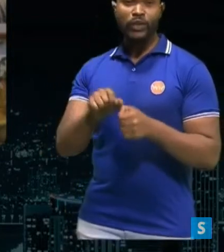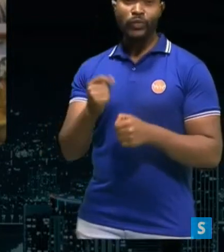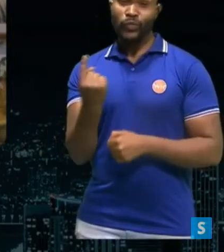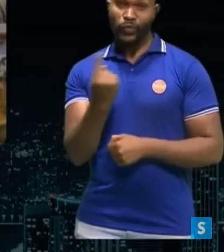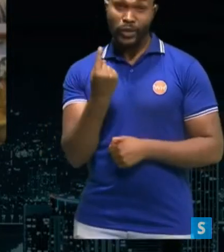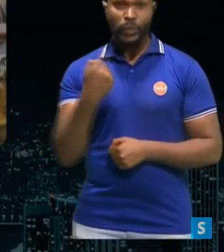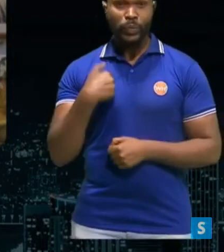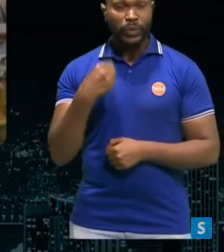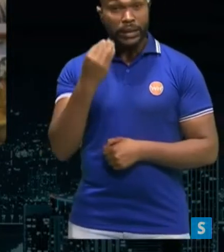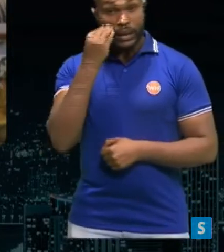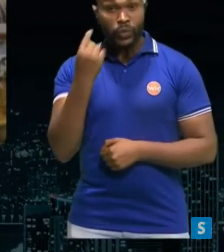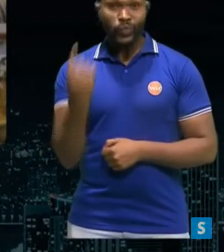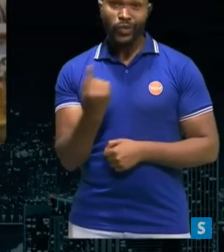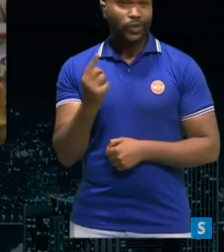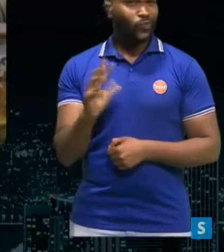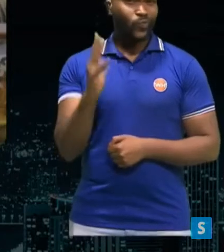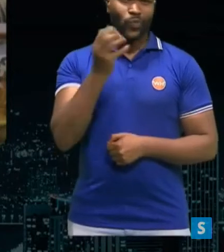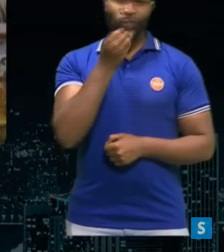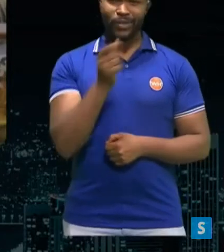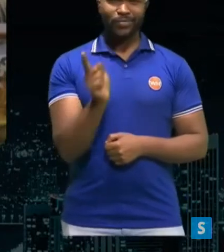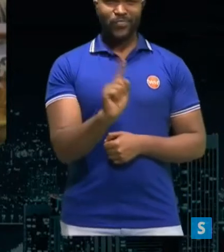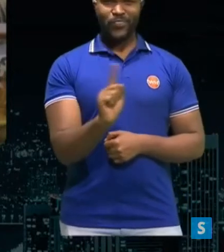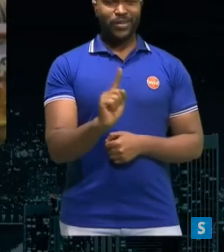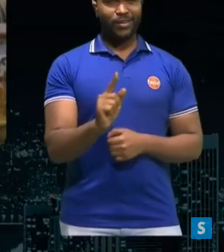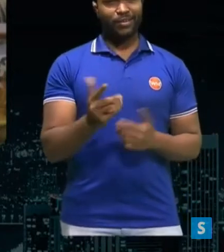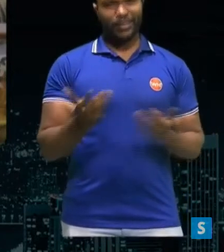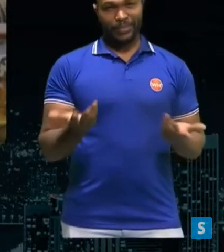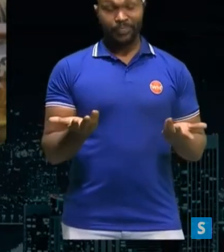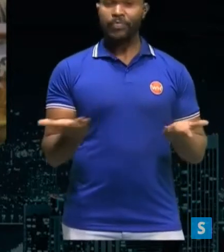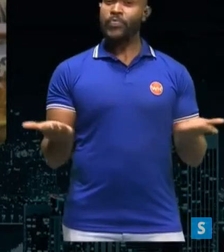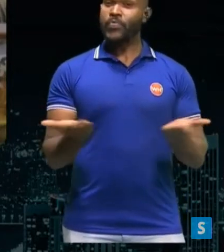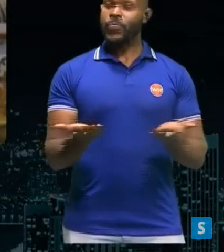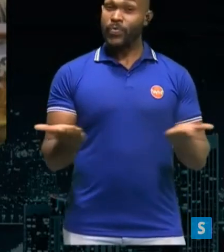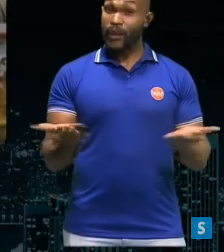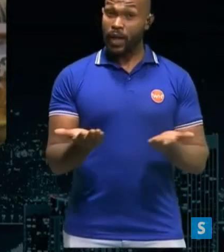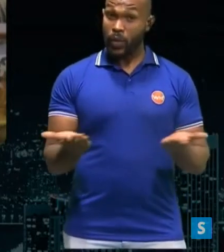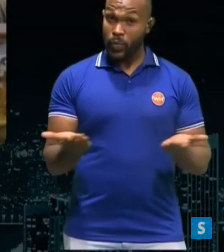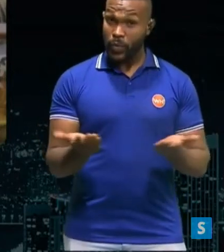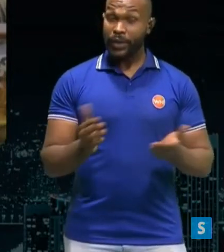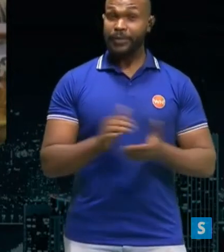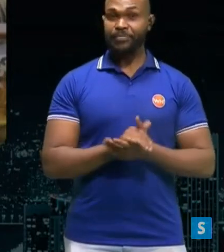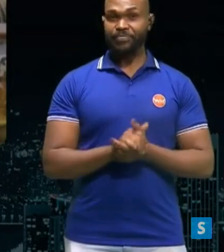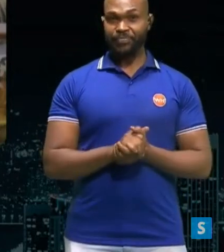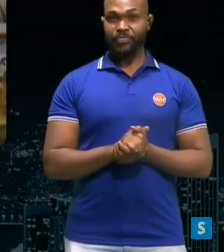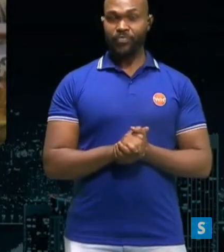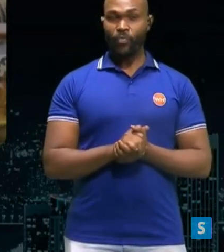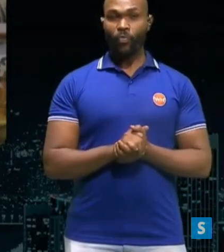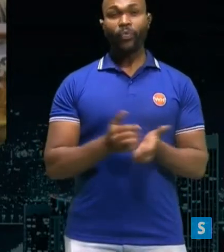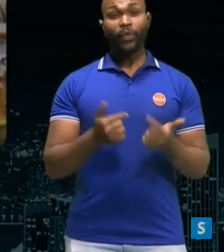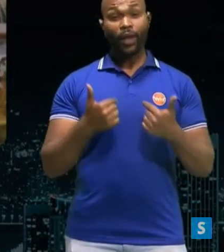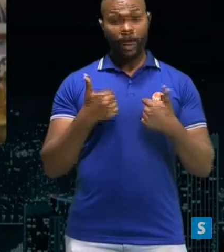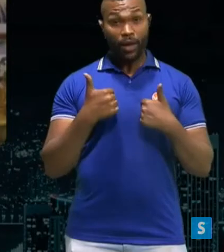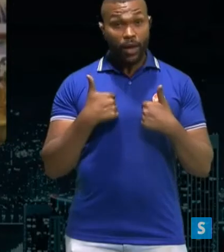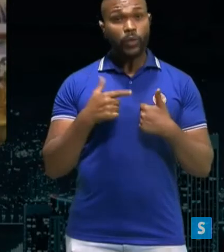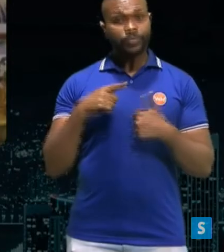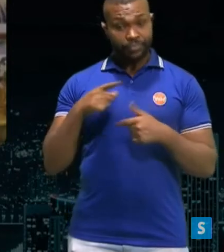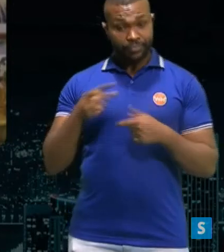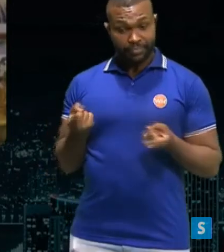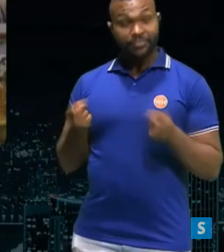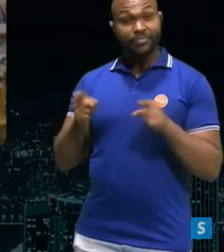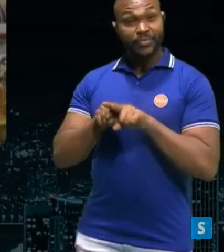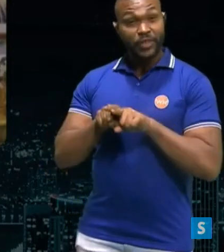eu tentei fazer sozinho e não funcionou bem e agora eu tenho uma